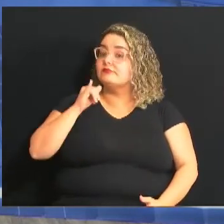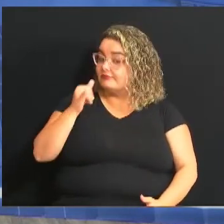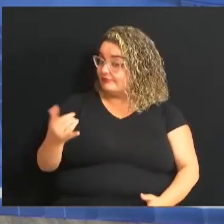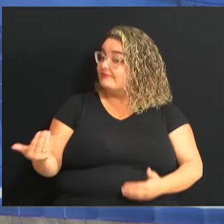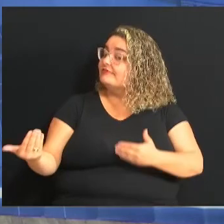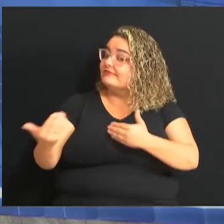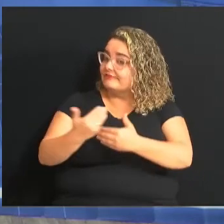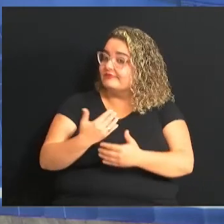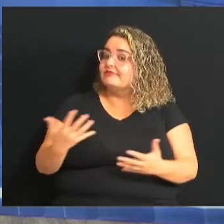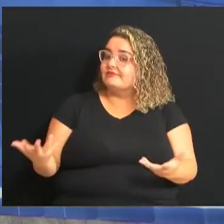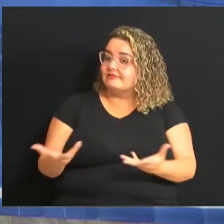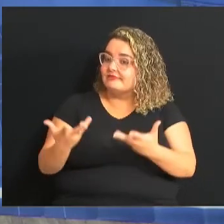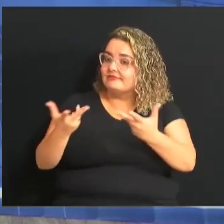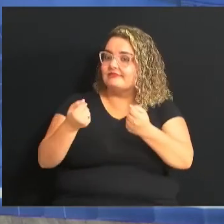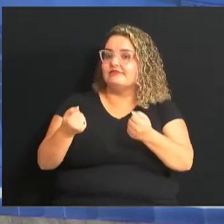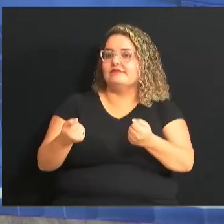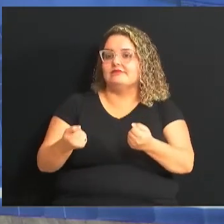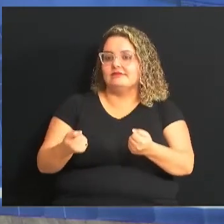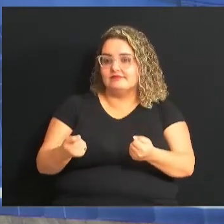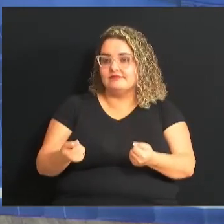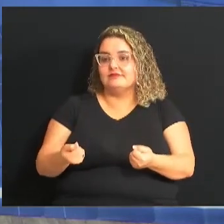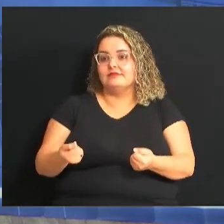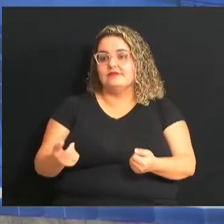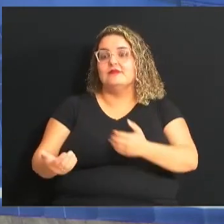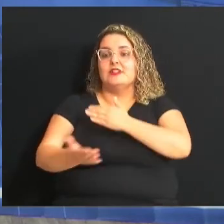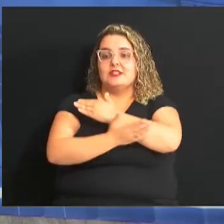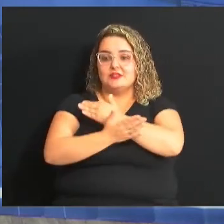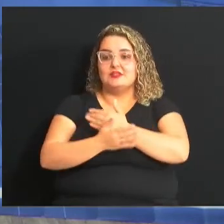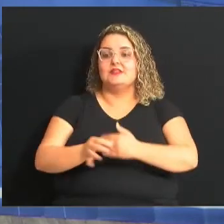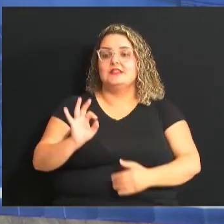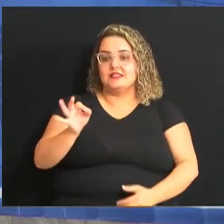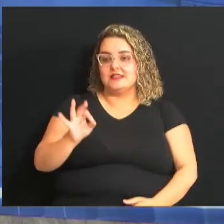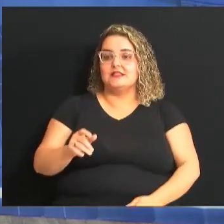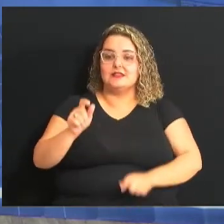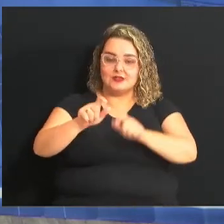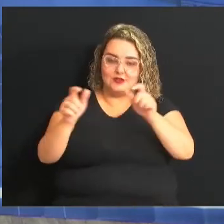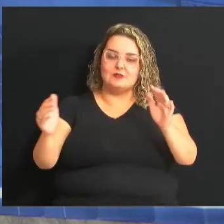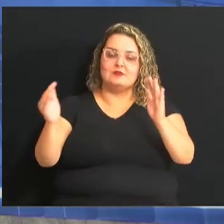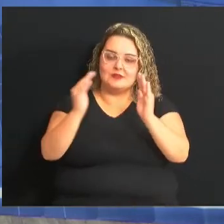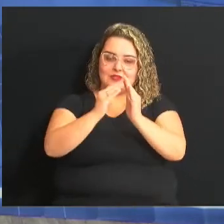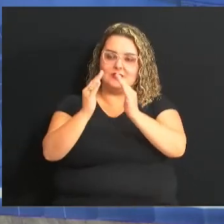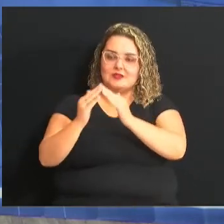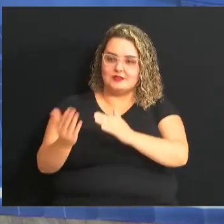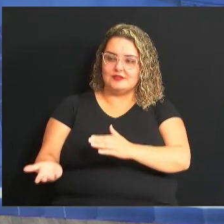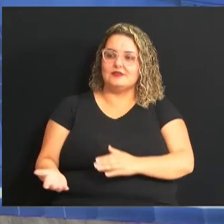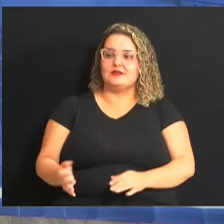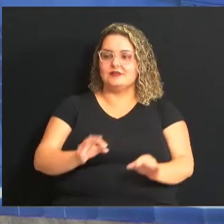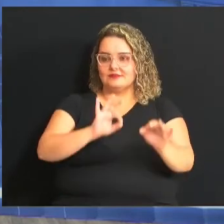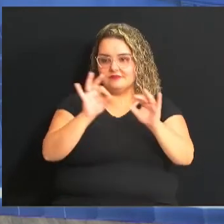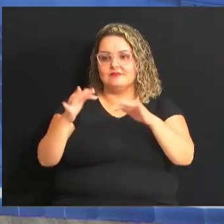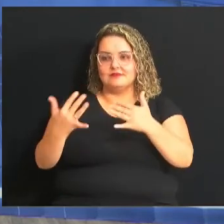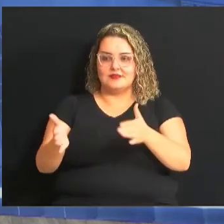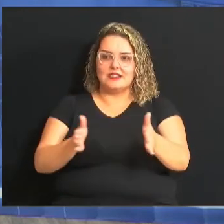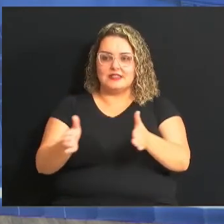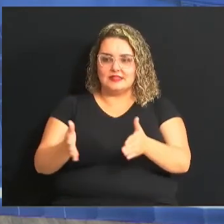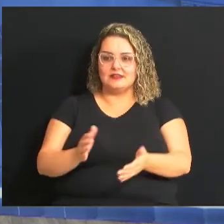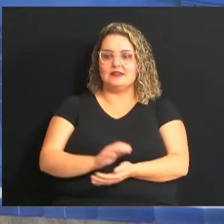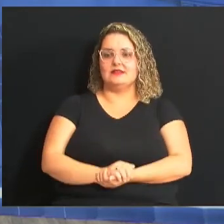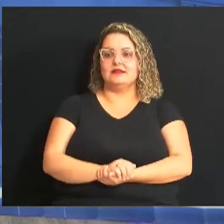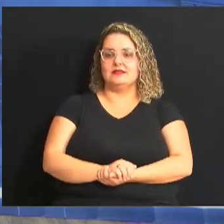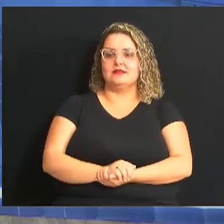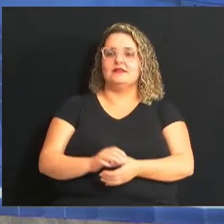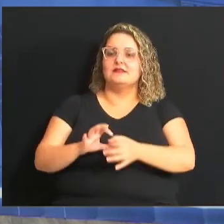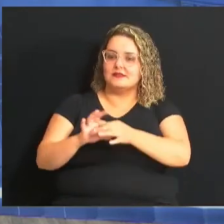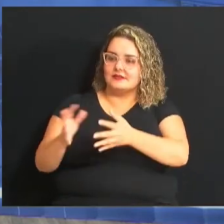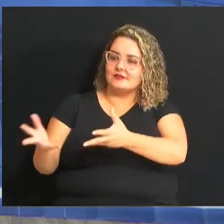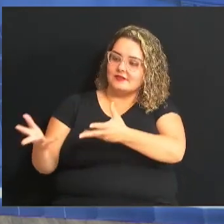participação, uma informação aí muito rica, me ajudou com certeza o pessoal de casa que está assistindo a gente nesse momento, e eu quero deixar o convite